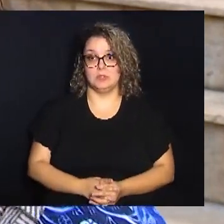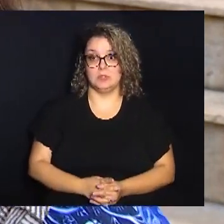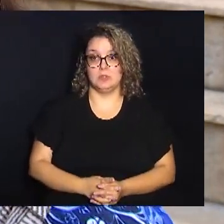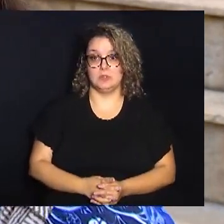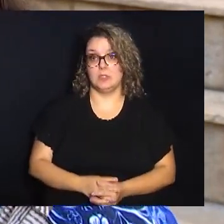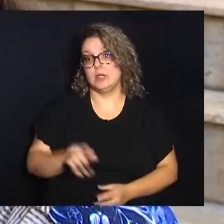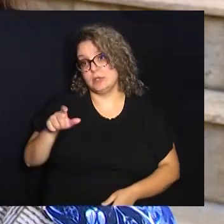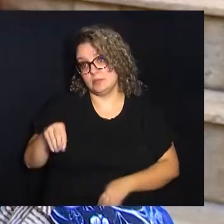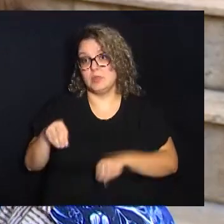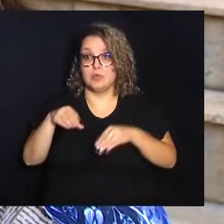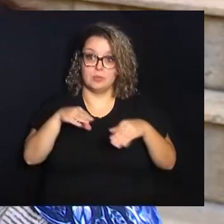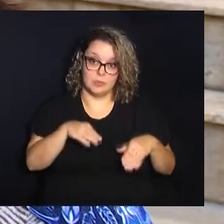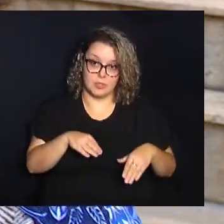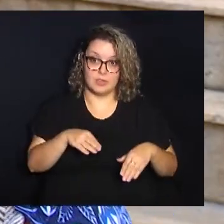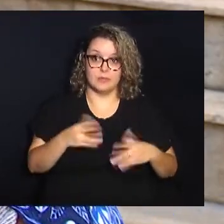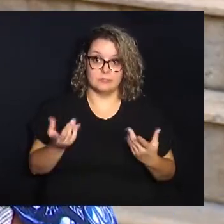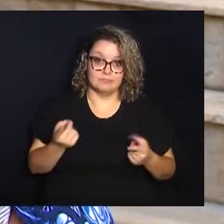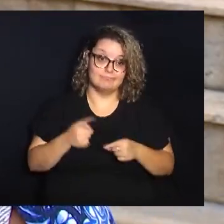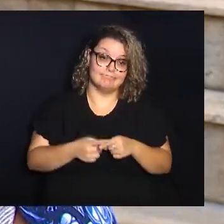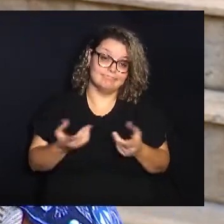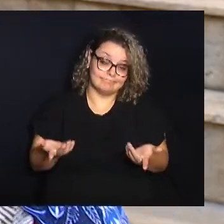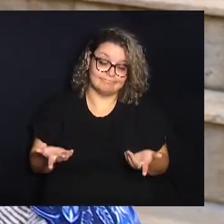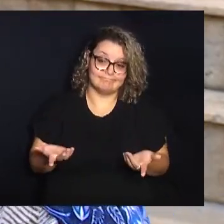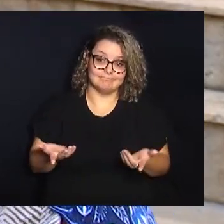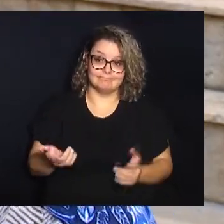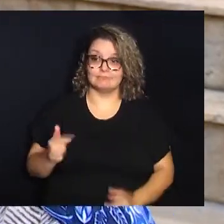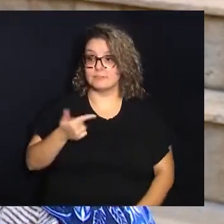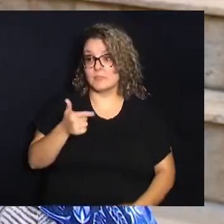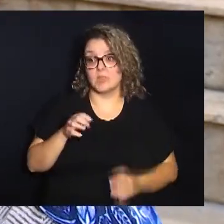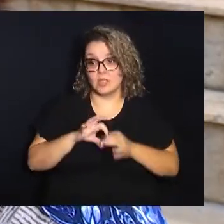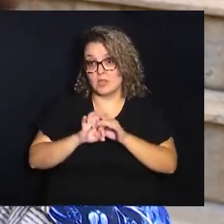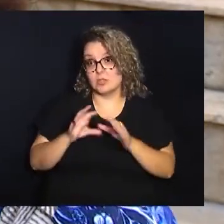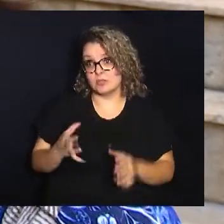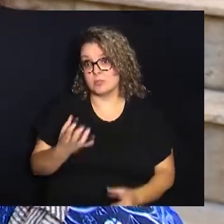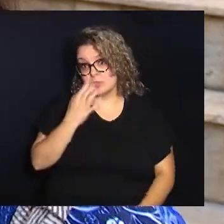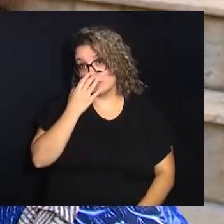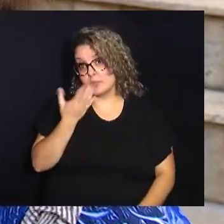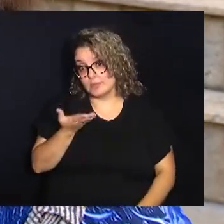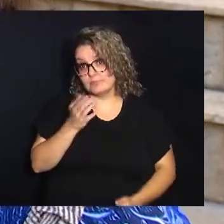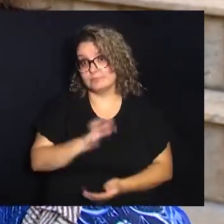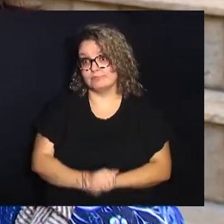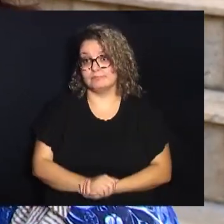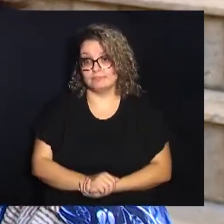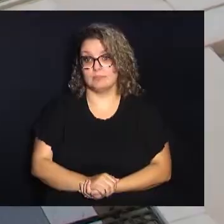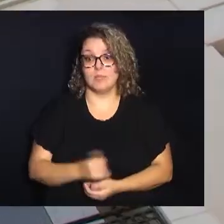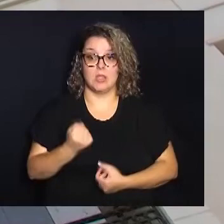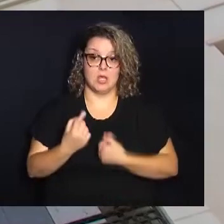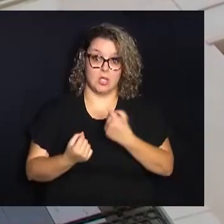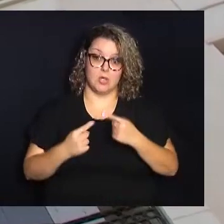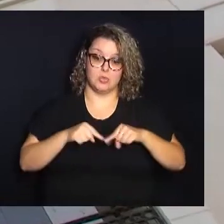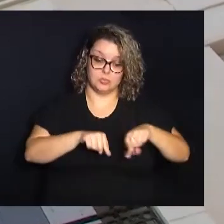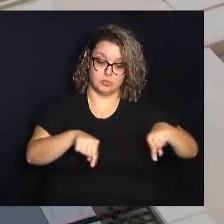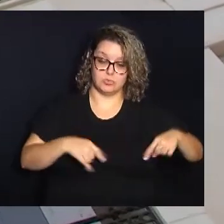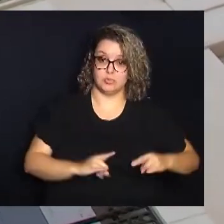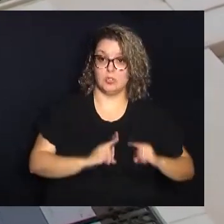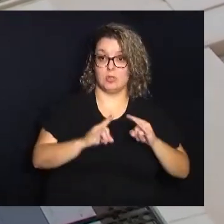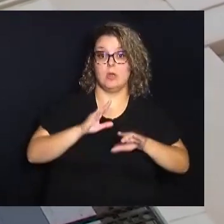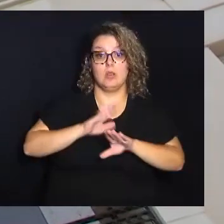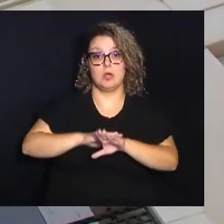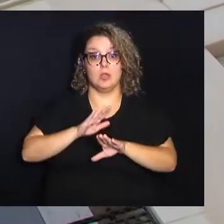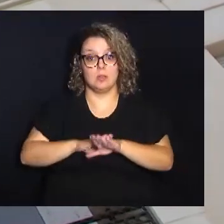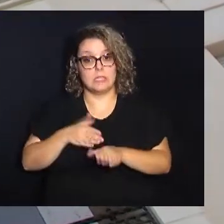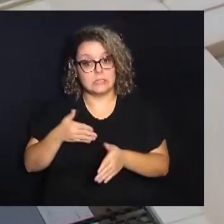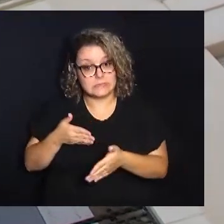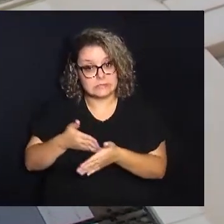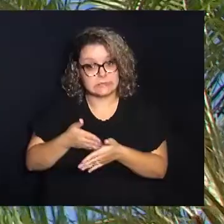até essa pessoa tá se mudando do apartamento porque ele não tem liberdade com o cachorrinho dele Enquanto alguns condomínios